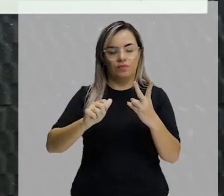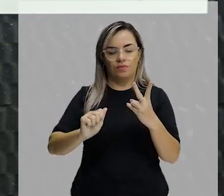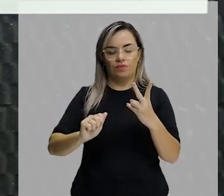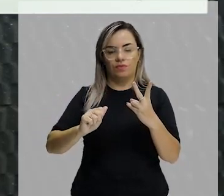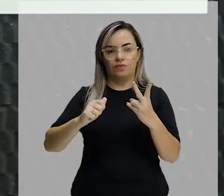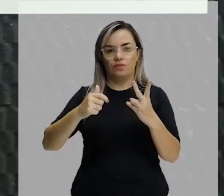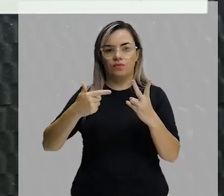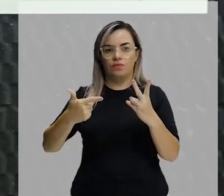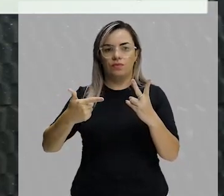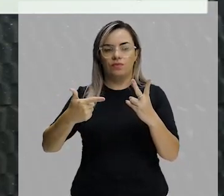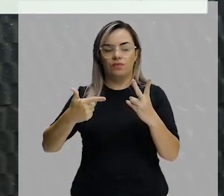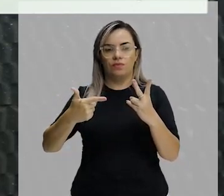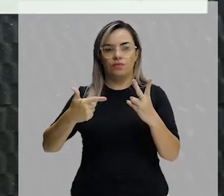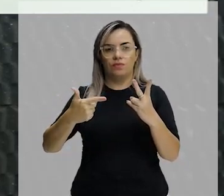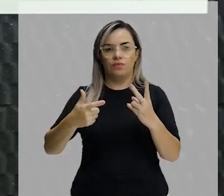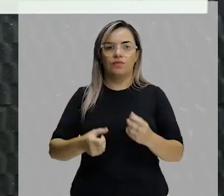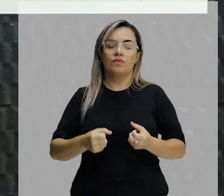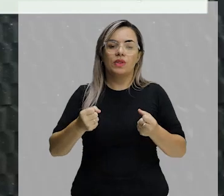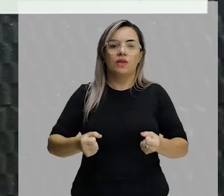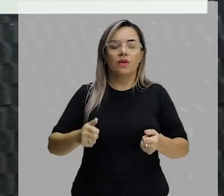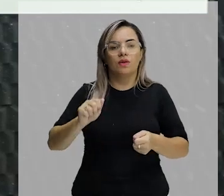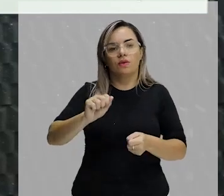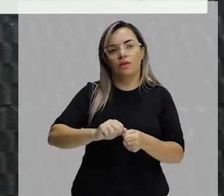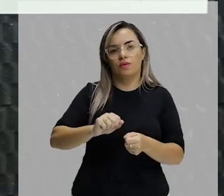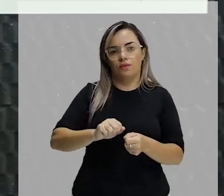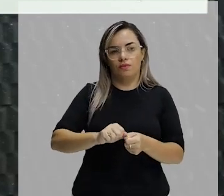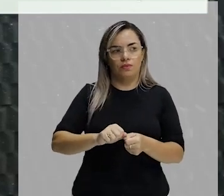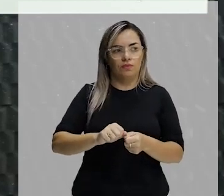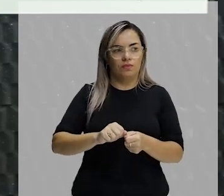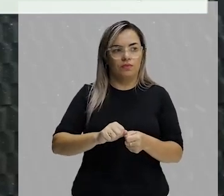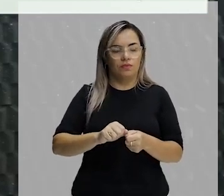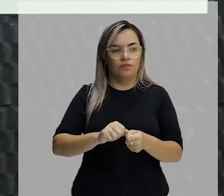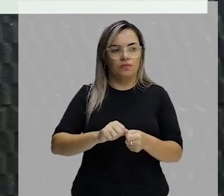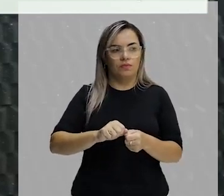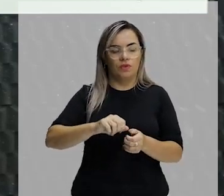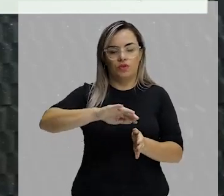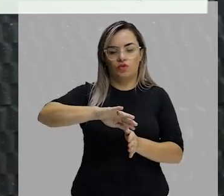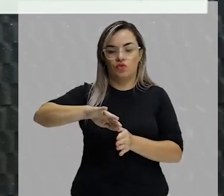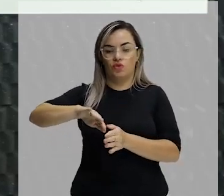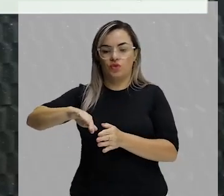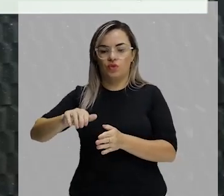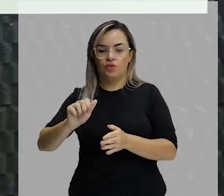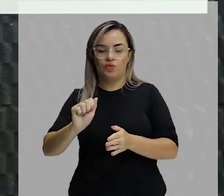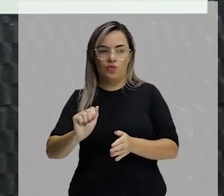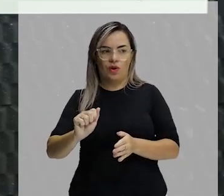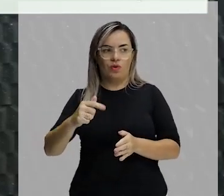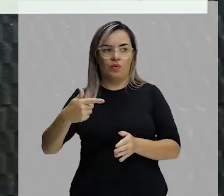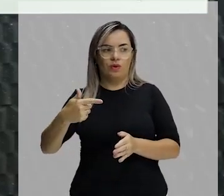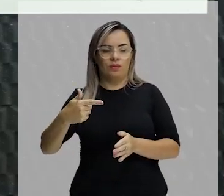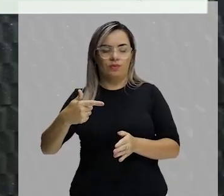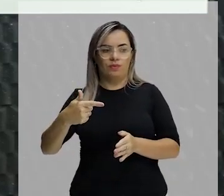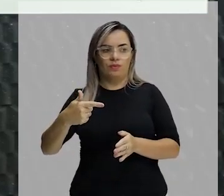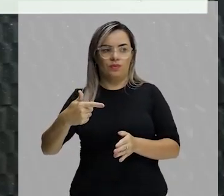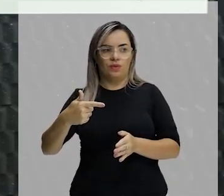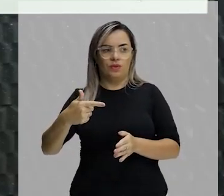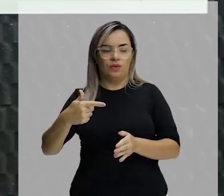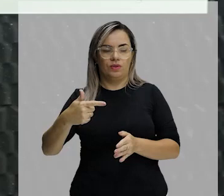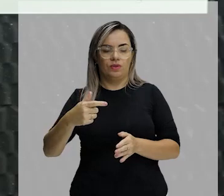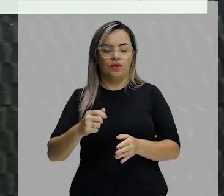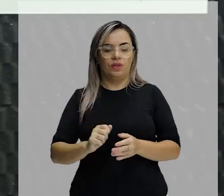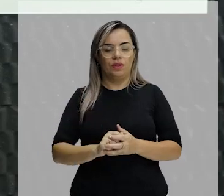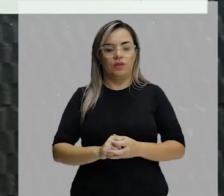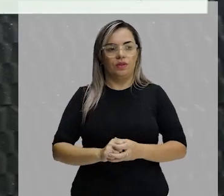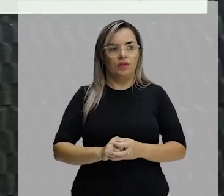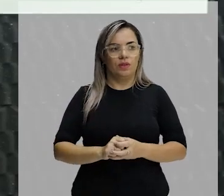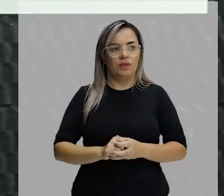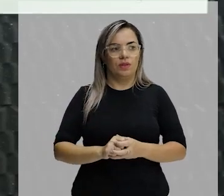Beleza? Então, o que eu posso fazer aqui, turma? Eu posso tirar esse a, como ele está ao quadrado, ele sai, e o 2 fica. Então, a gente